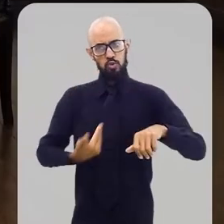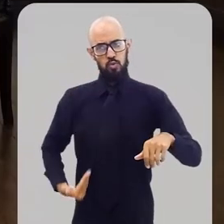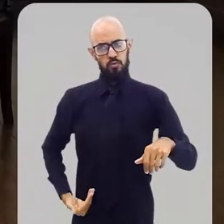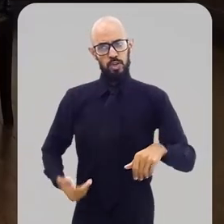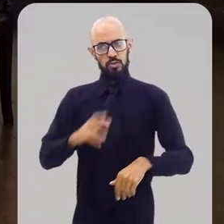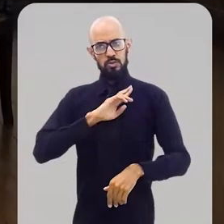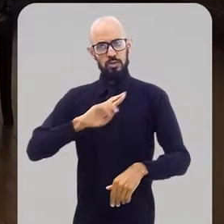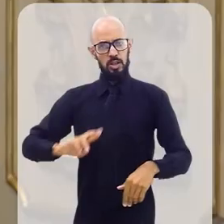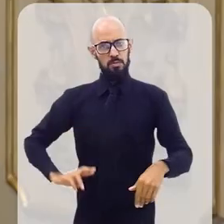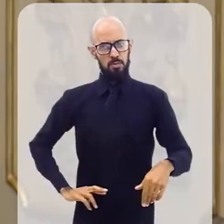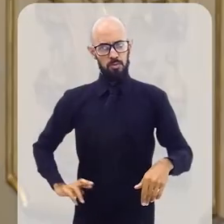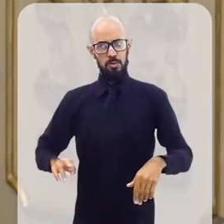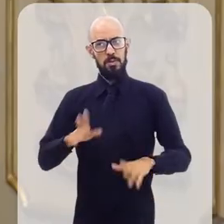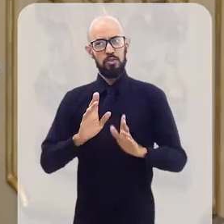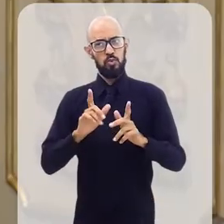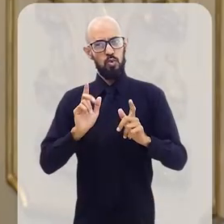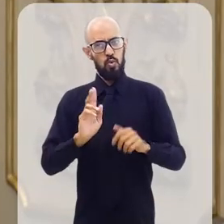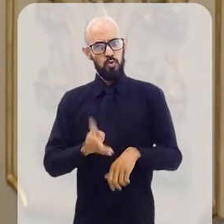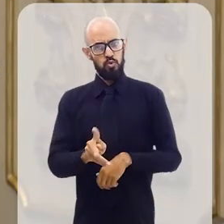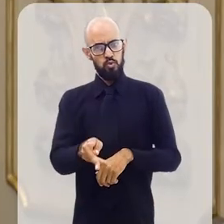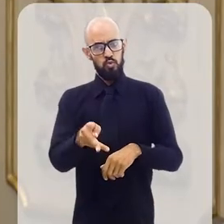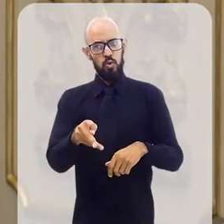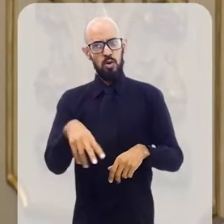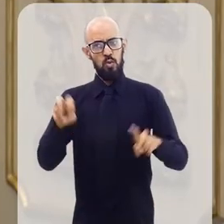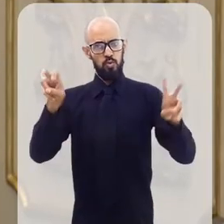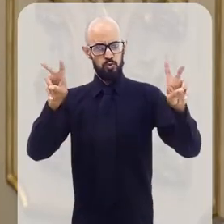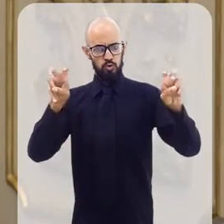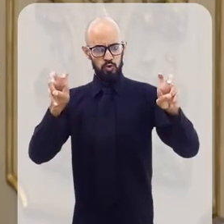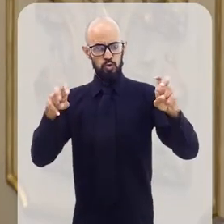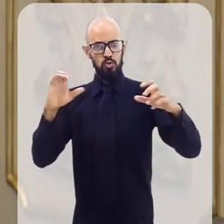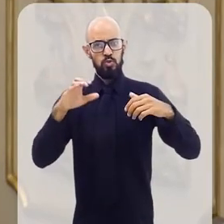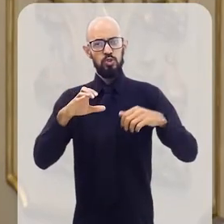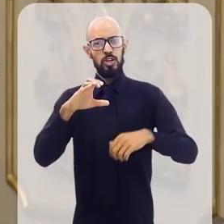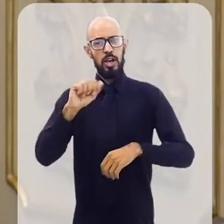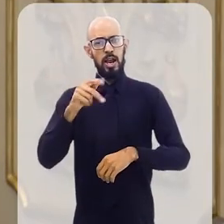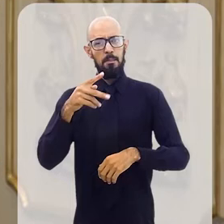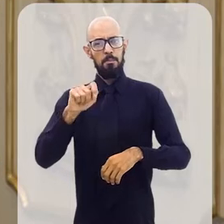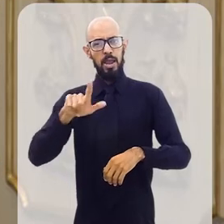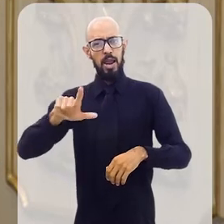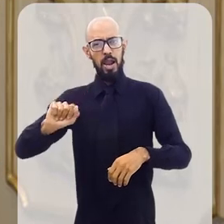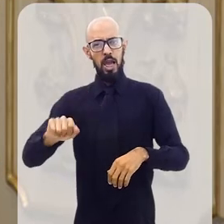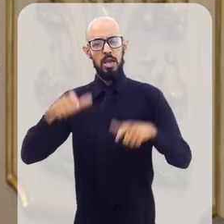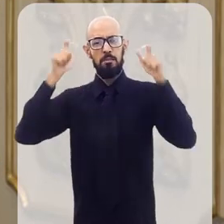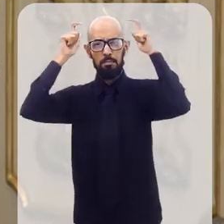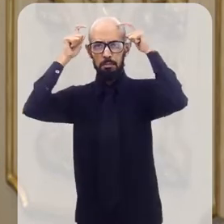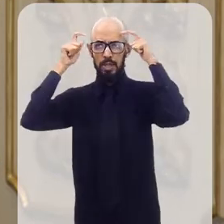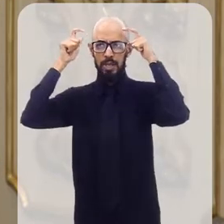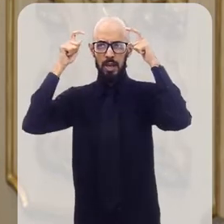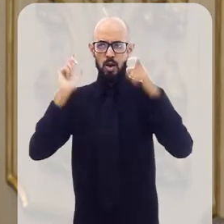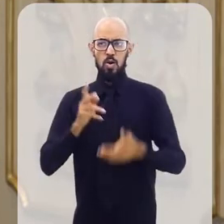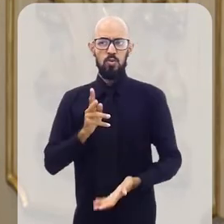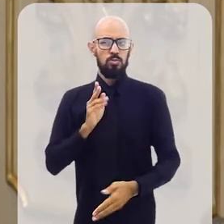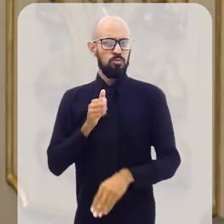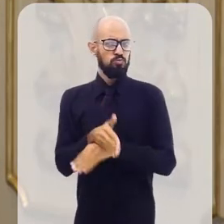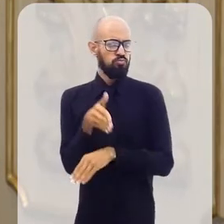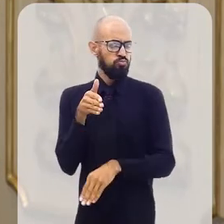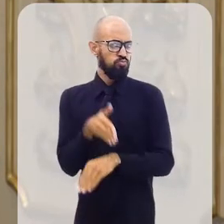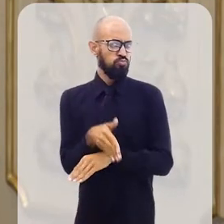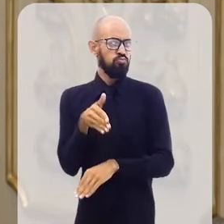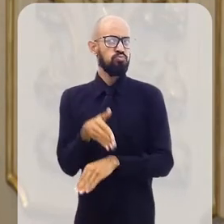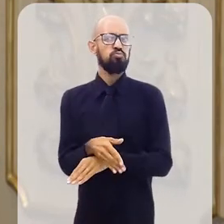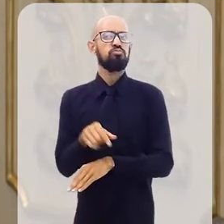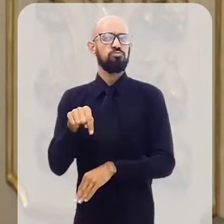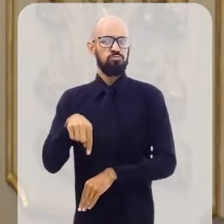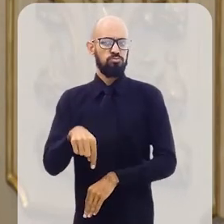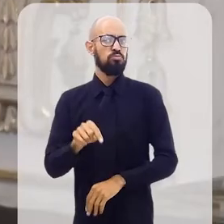Republicano macho continua com o título de Capela Imperial livro da família real e Imperial está presente aqui